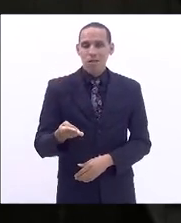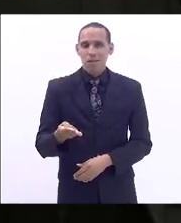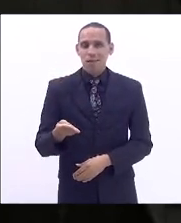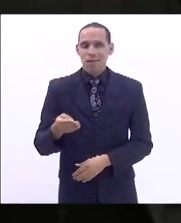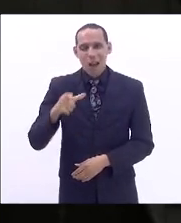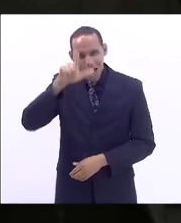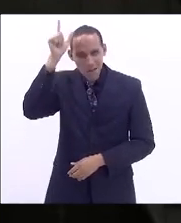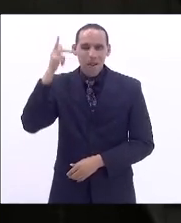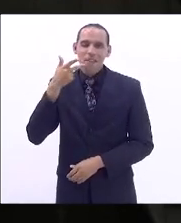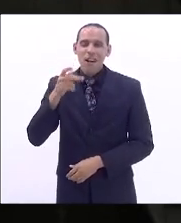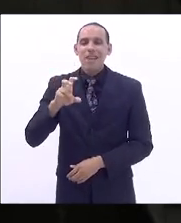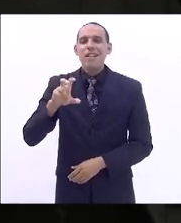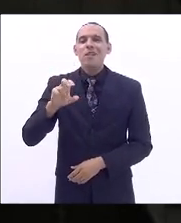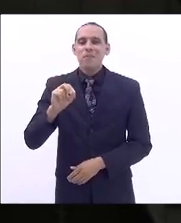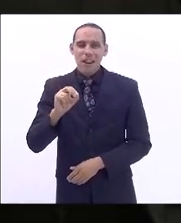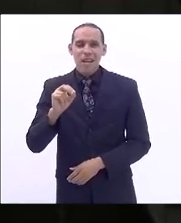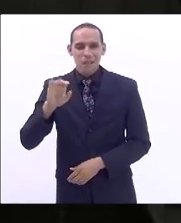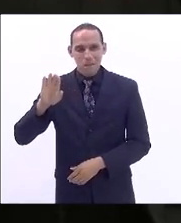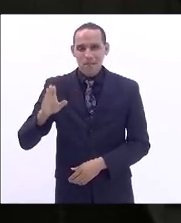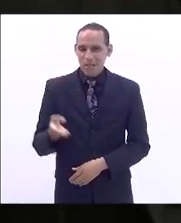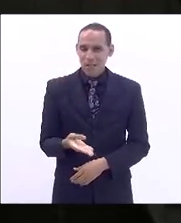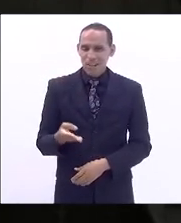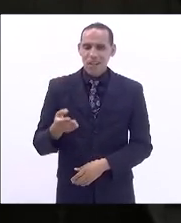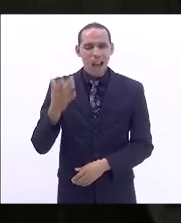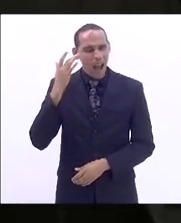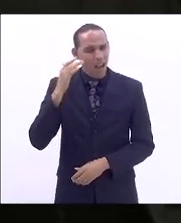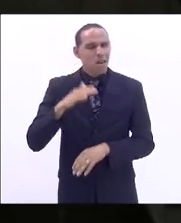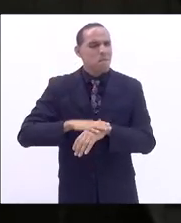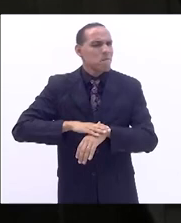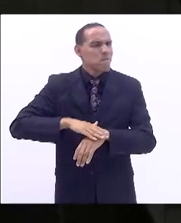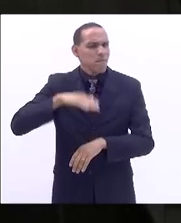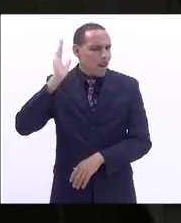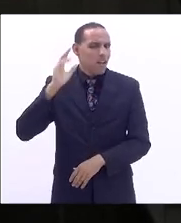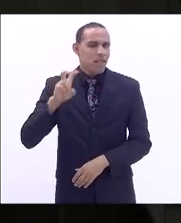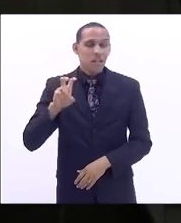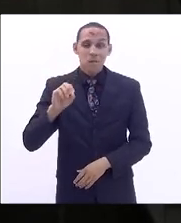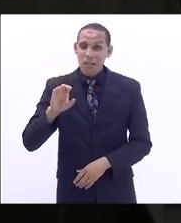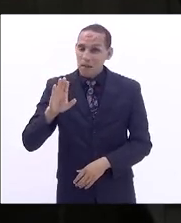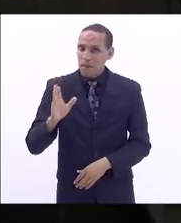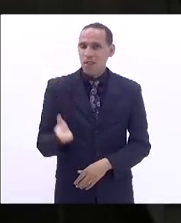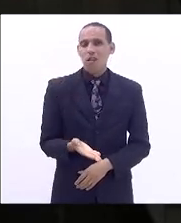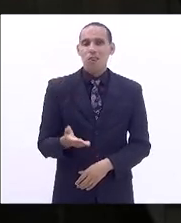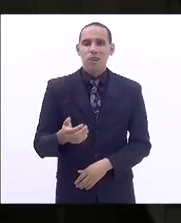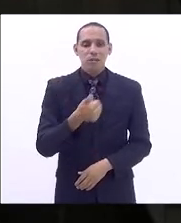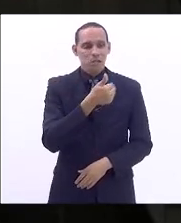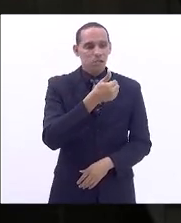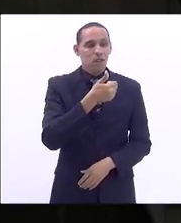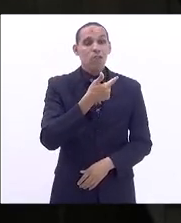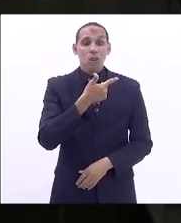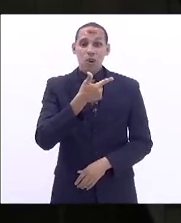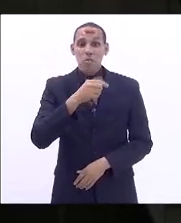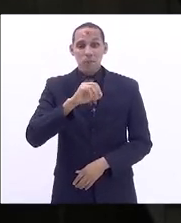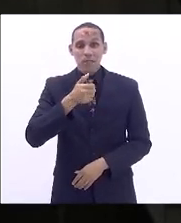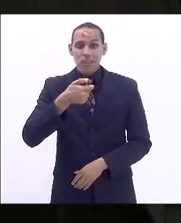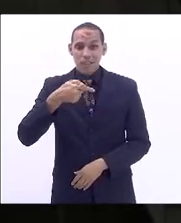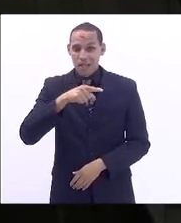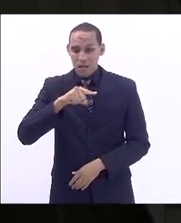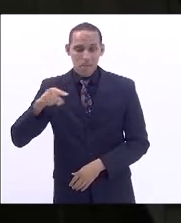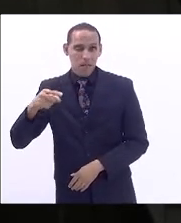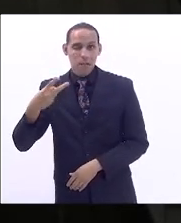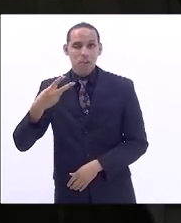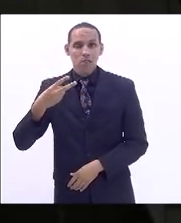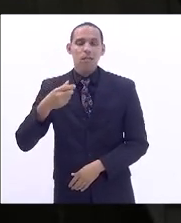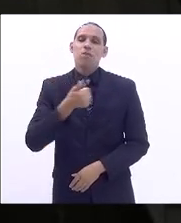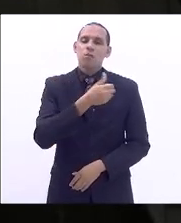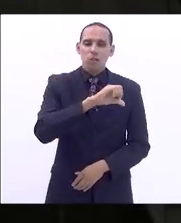Eu acho que isso é mais de 50 São representam mais de 50 milhões as perdas acumuladas de 17 até 2020